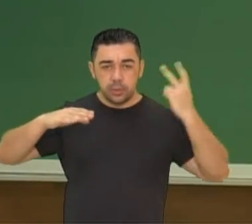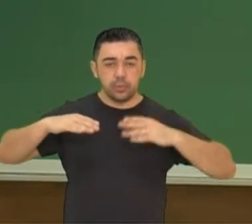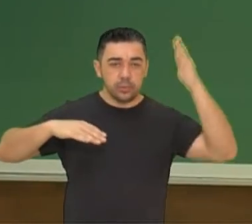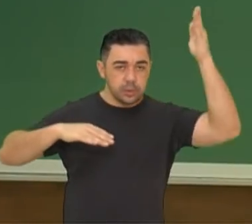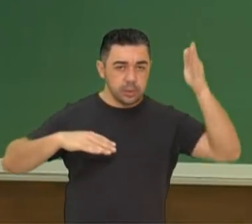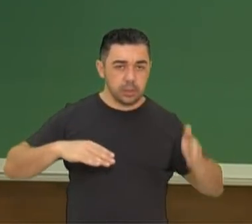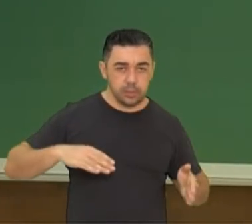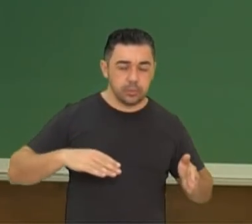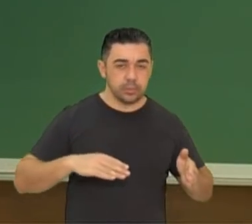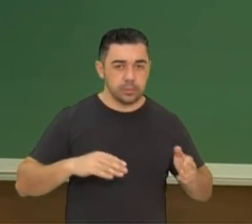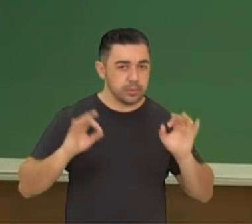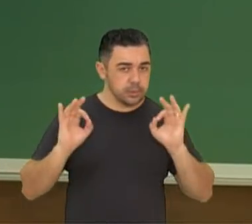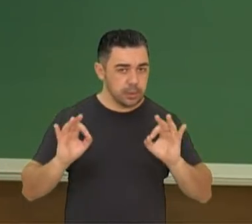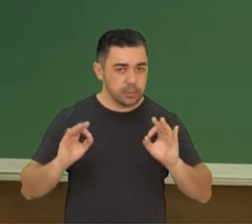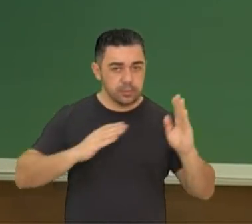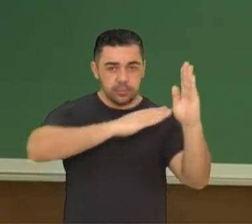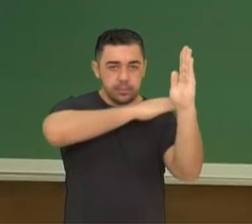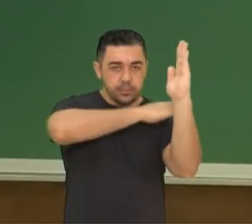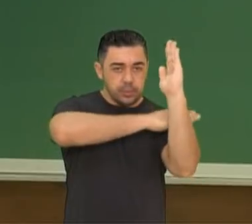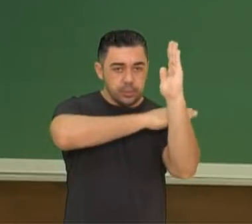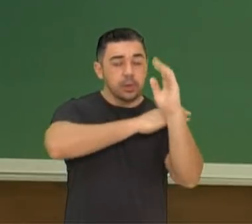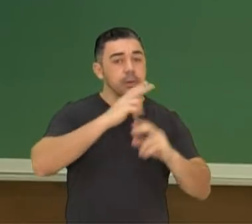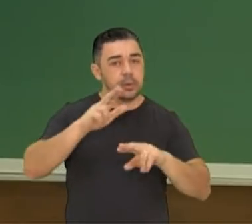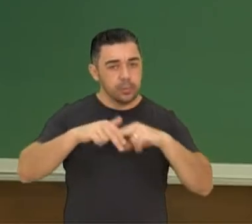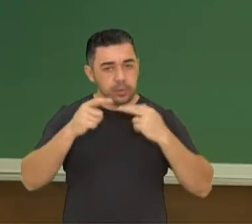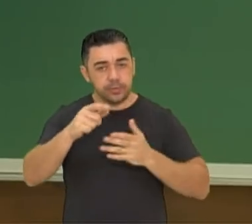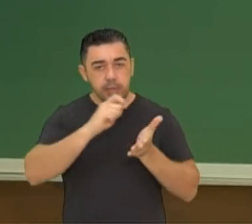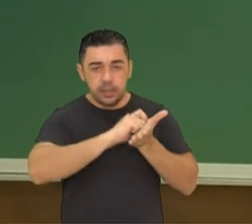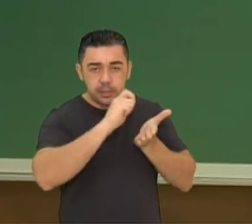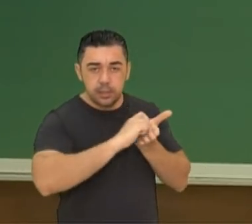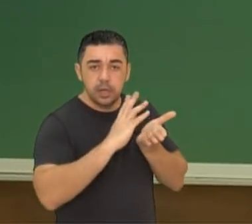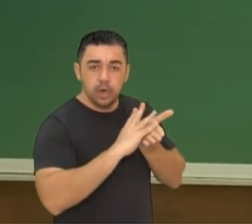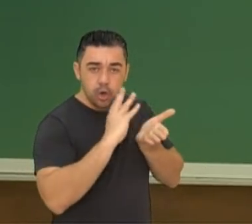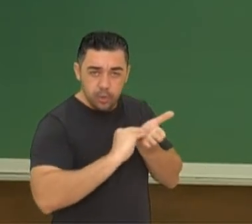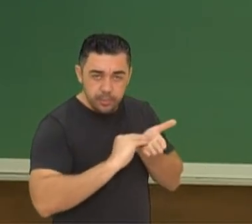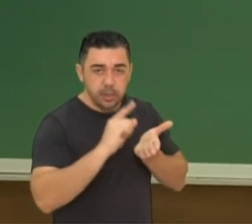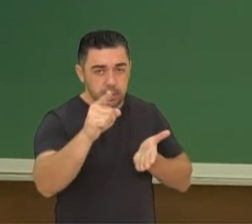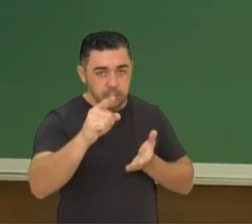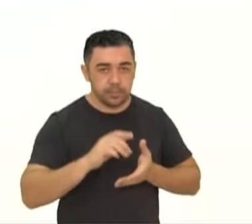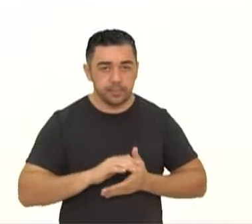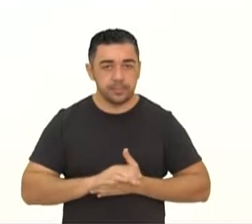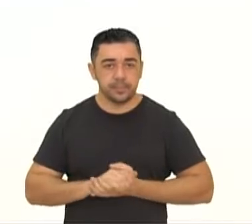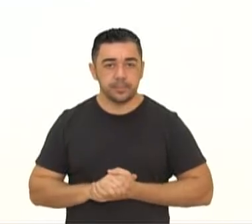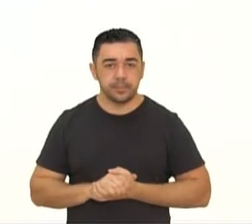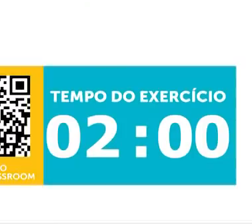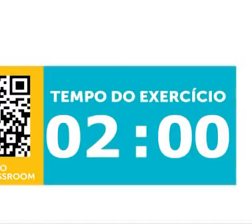no eixo y, tá bom? Então agora, conclua a sua anotação e eu já volto para a gente continuar.